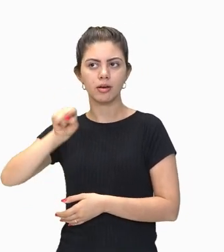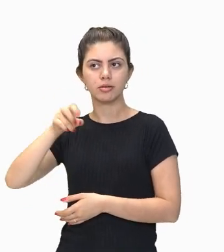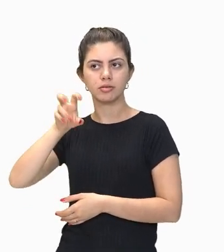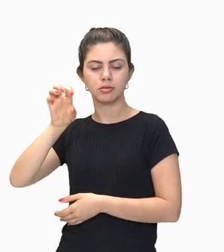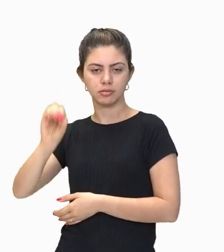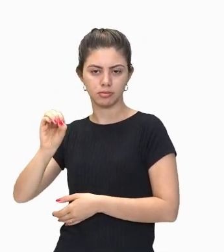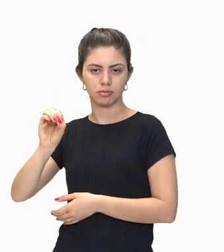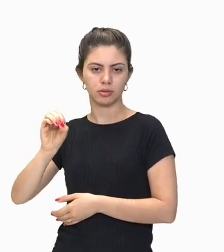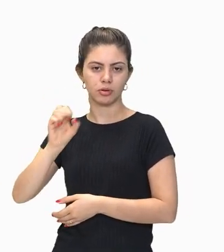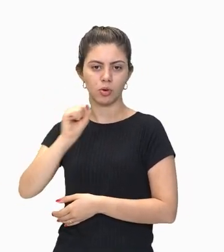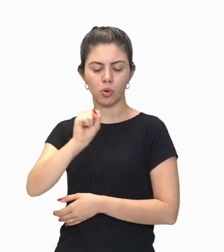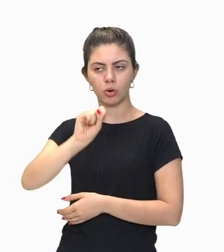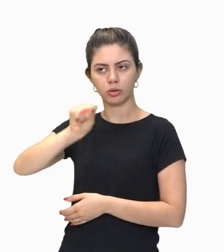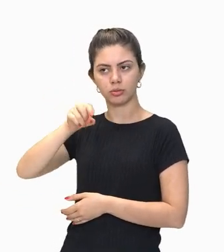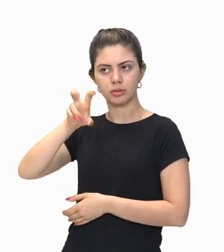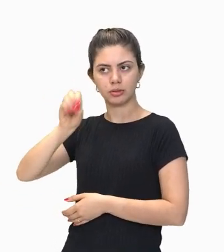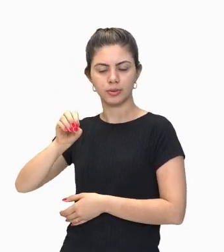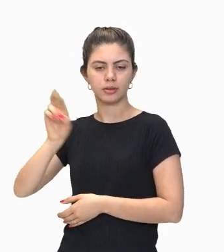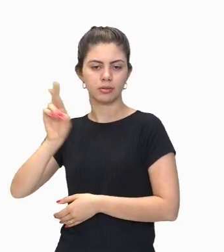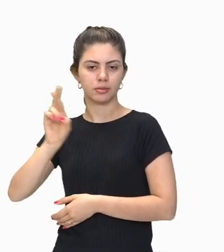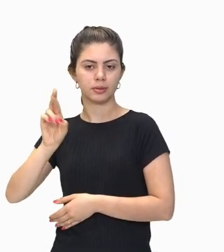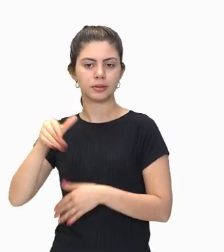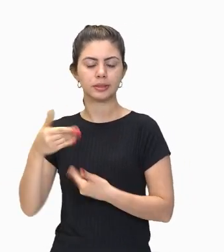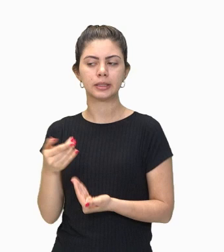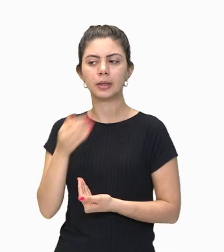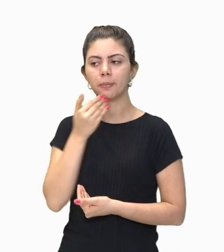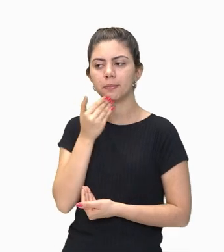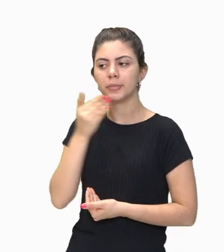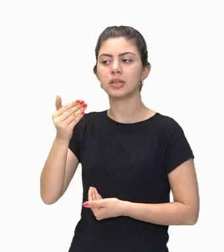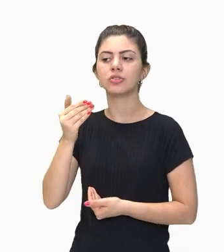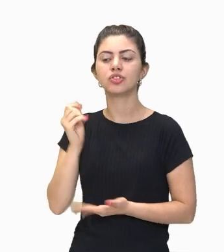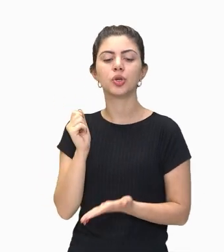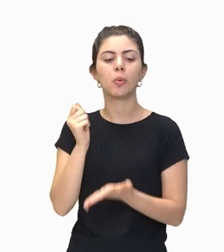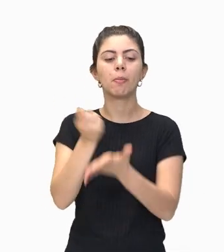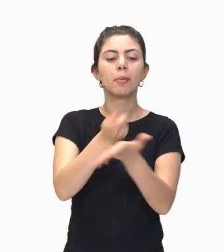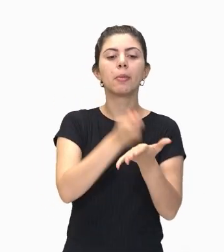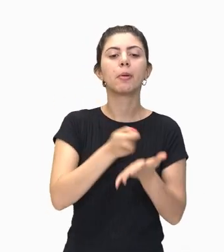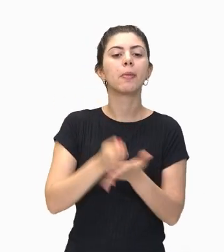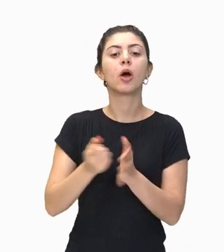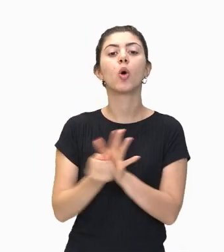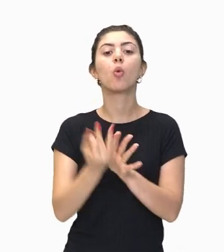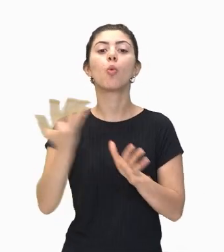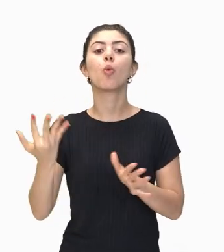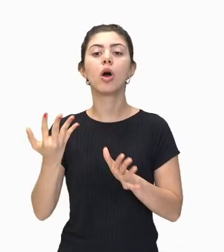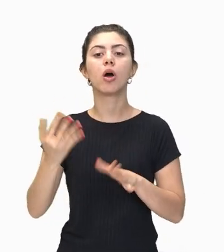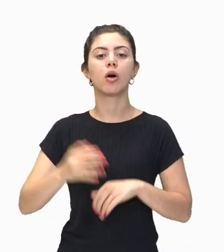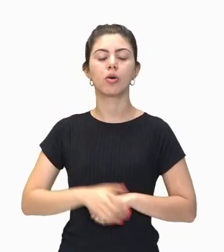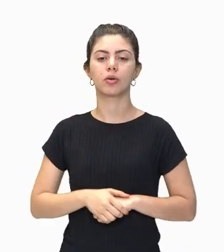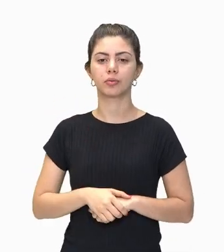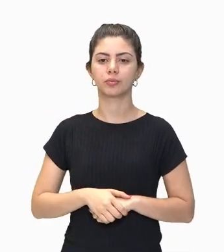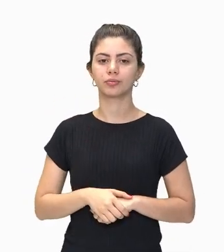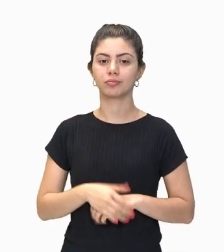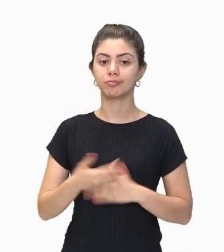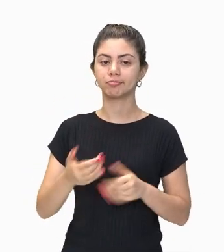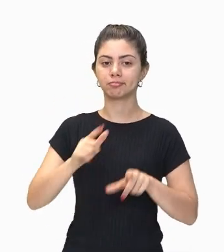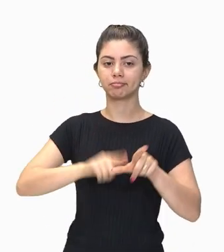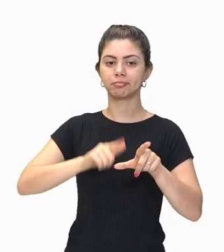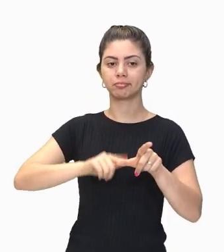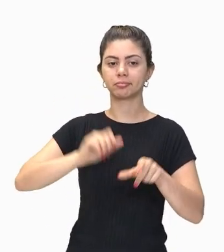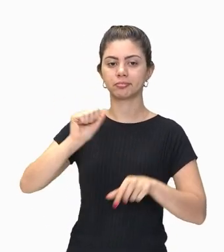8,50. Então, o valor gasto nesse pedido foi de... E aí, pessoal? Letra A,